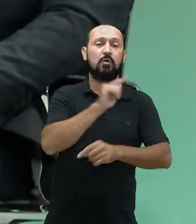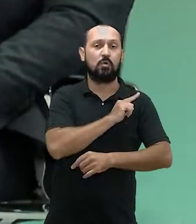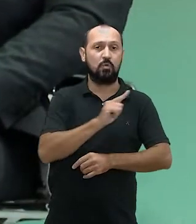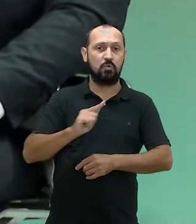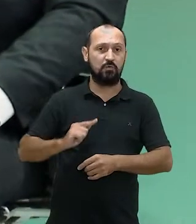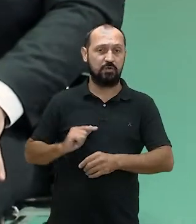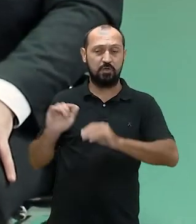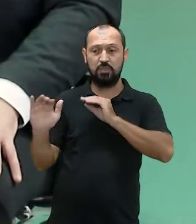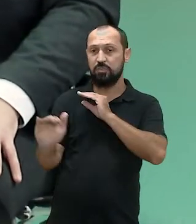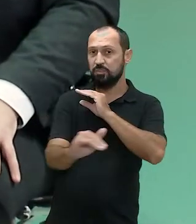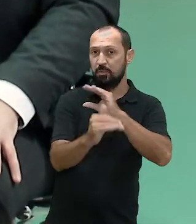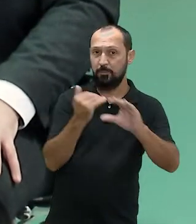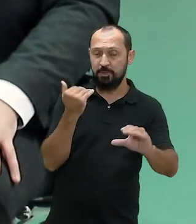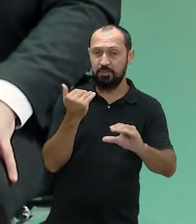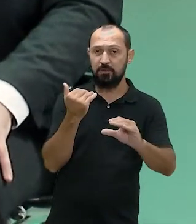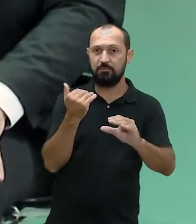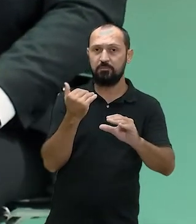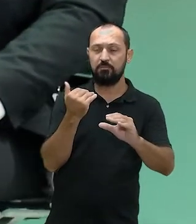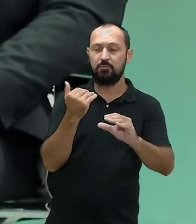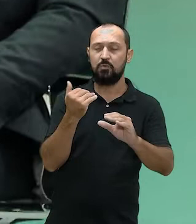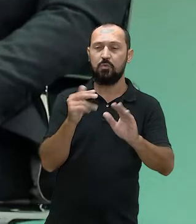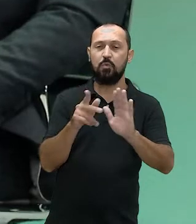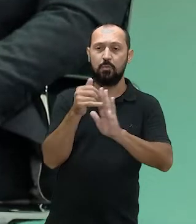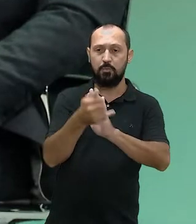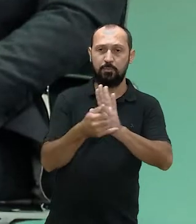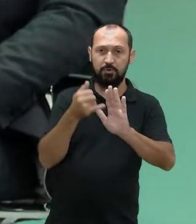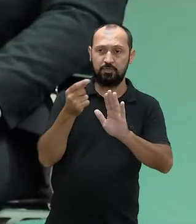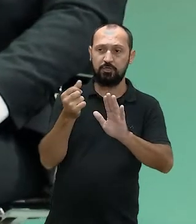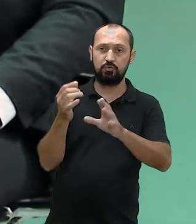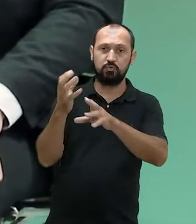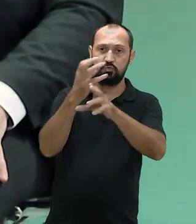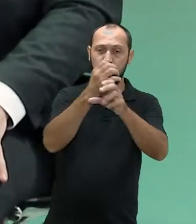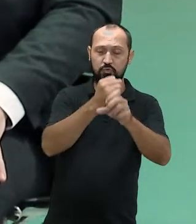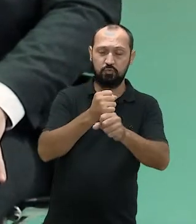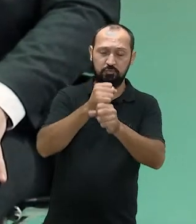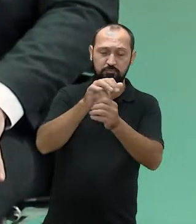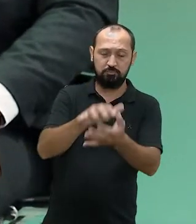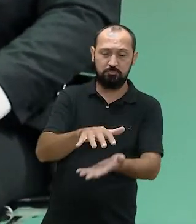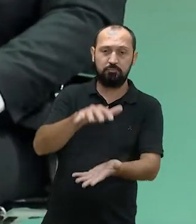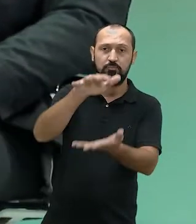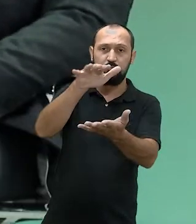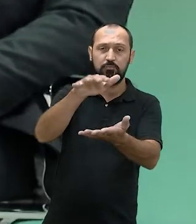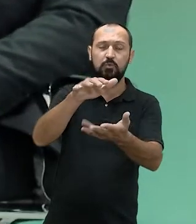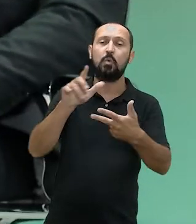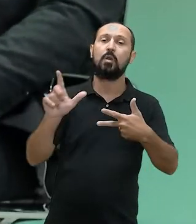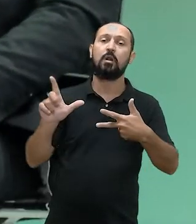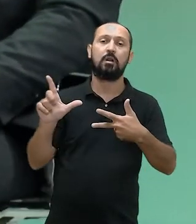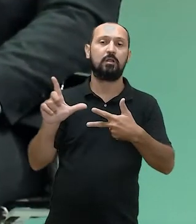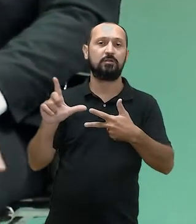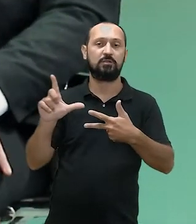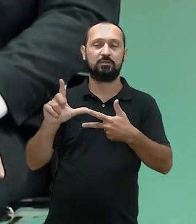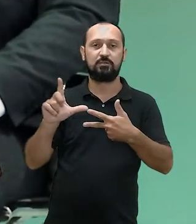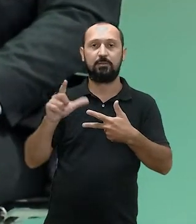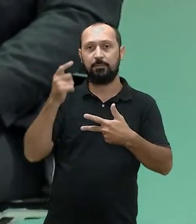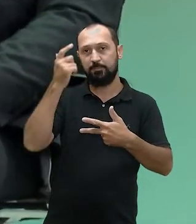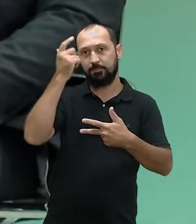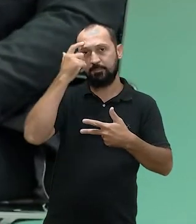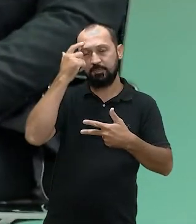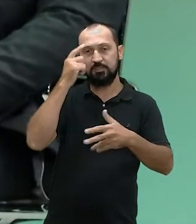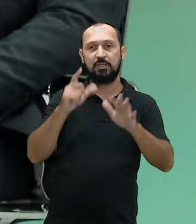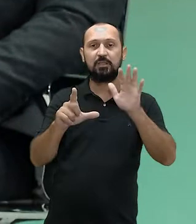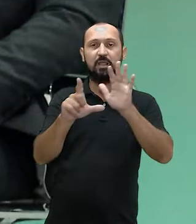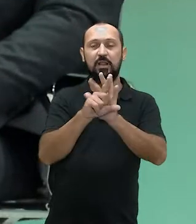o governador não encaminhe o projeto da lei orçamentária anual, o Poder Legislativo considera a